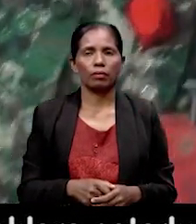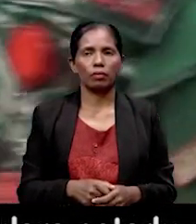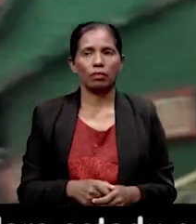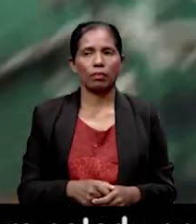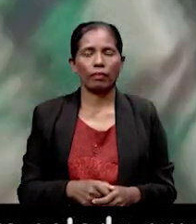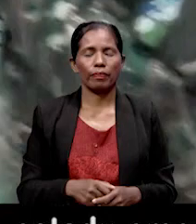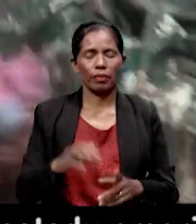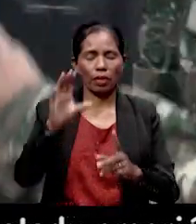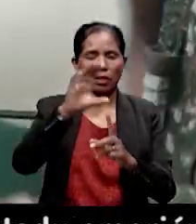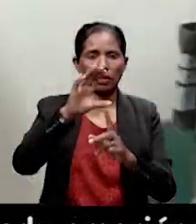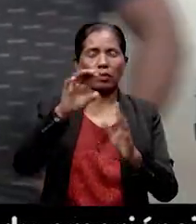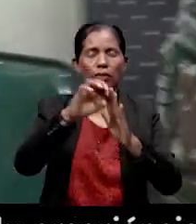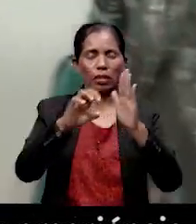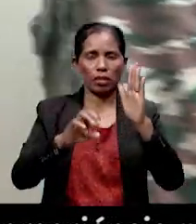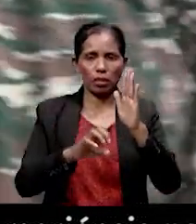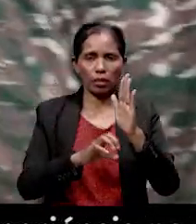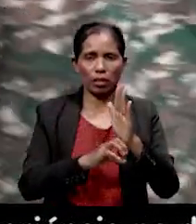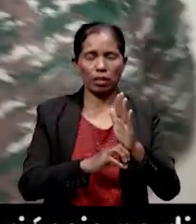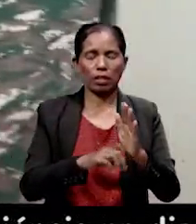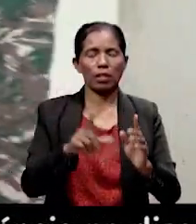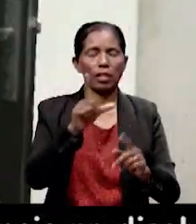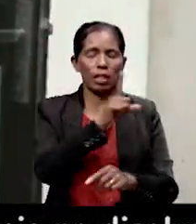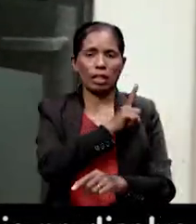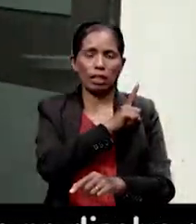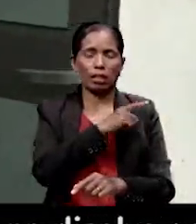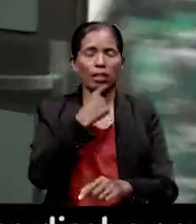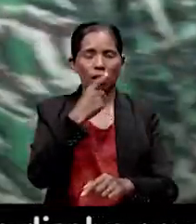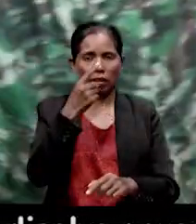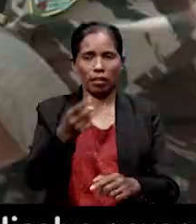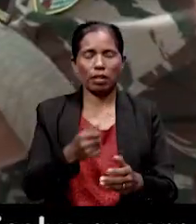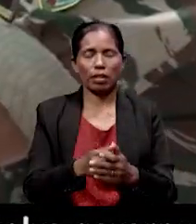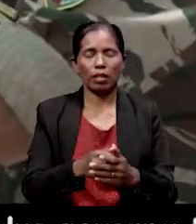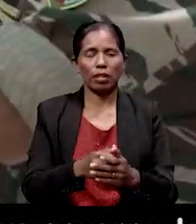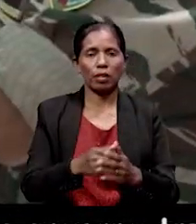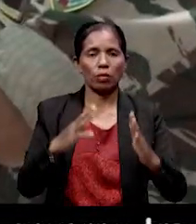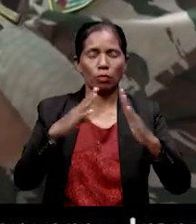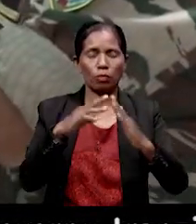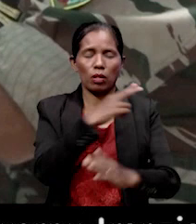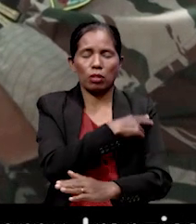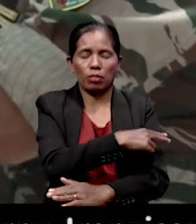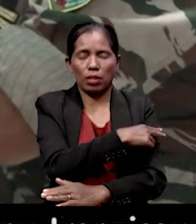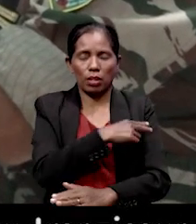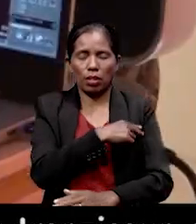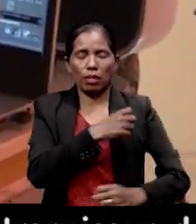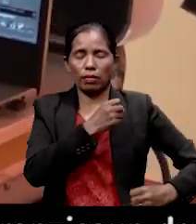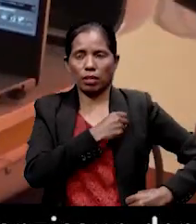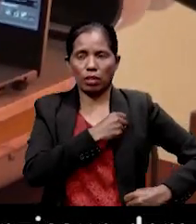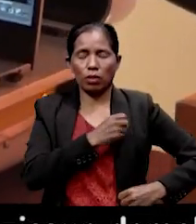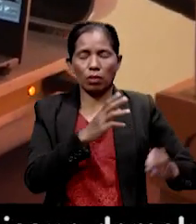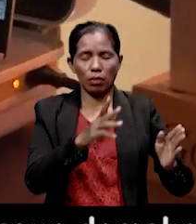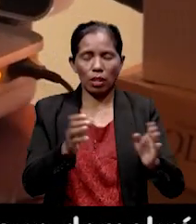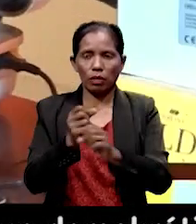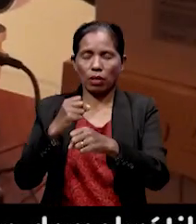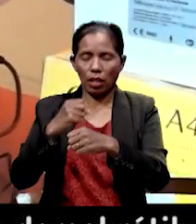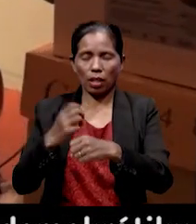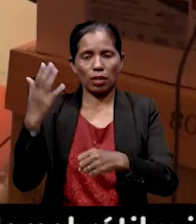Chefe de Estado Maior General FFDTL Tenente General Lera Nantimur Hateten, Hospital Militar Ne Tirplano Atu Hari e Metinaru, Atu